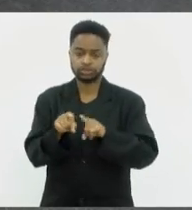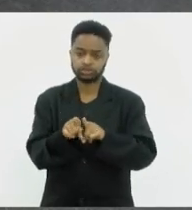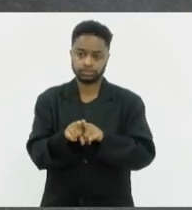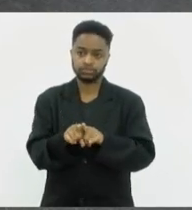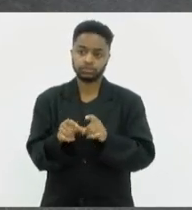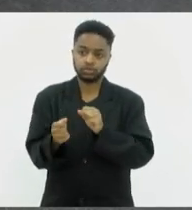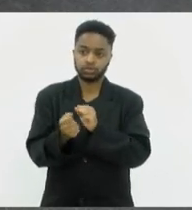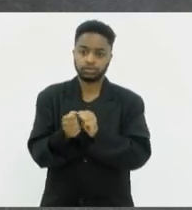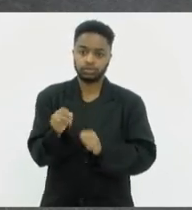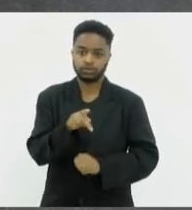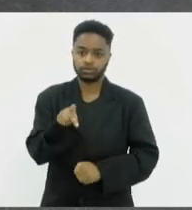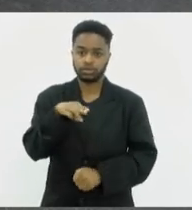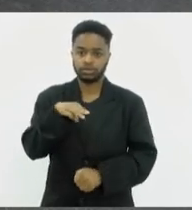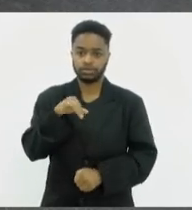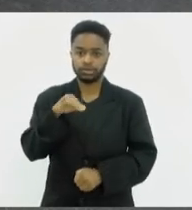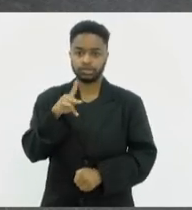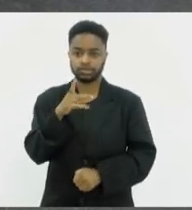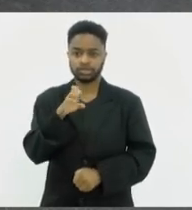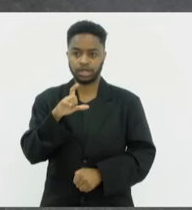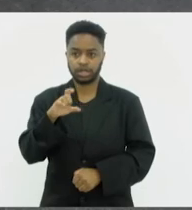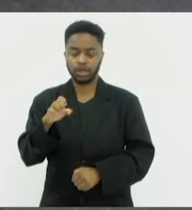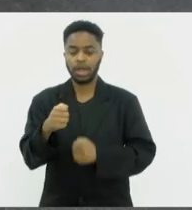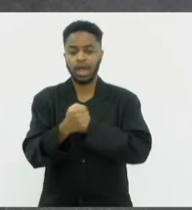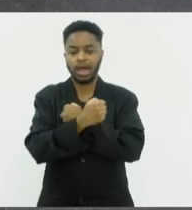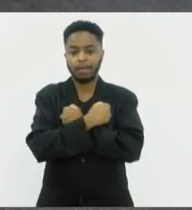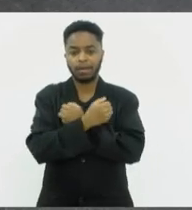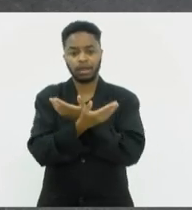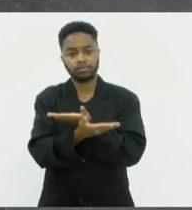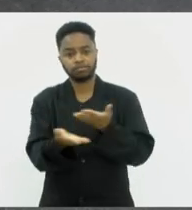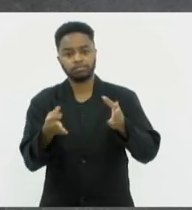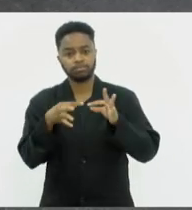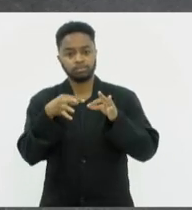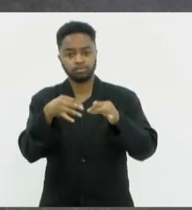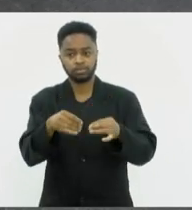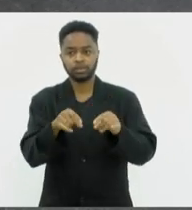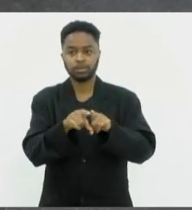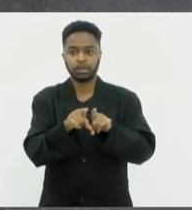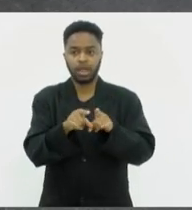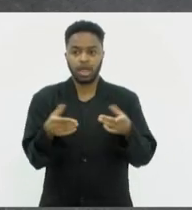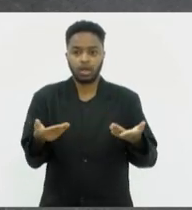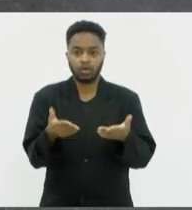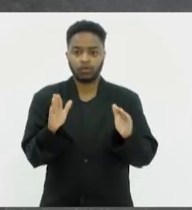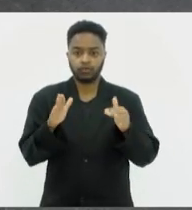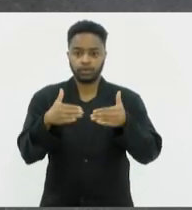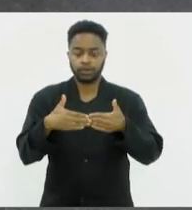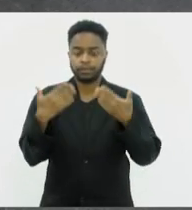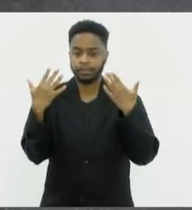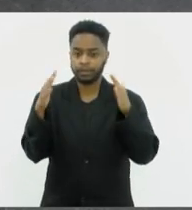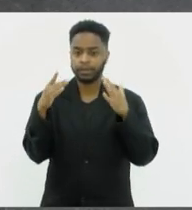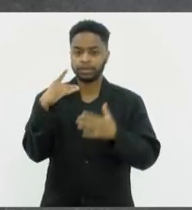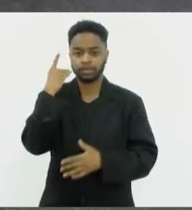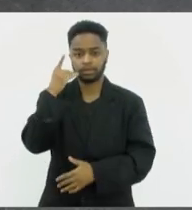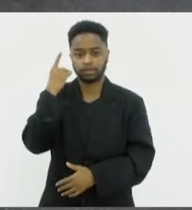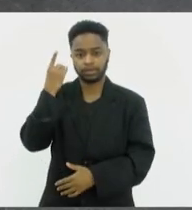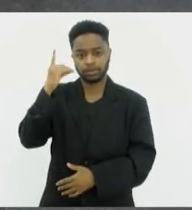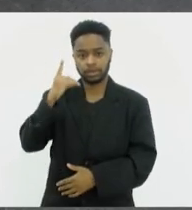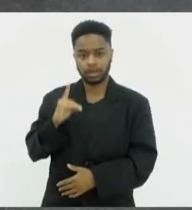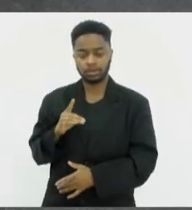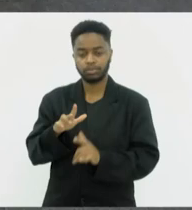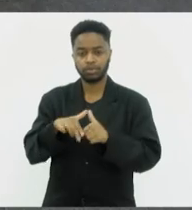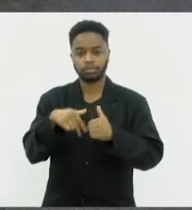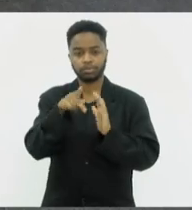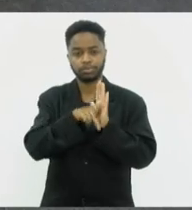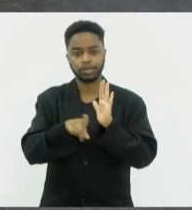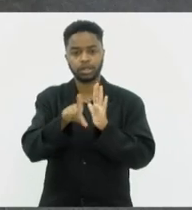também com a professora Michele. Um forte abraço a todos eles e, para finalizar, parabéns, Dani Balbi, pelo seu projeto